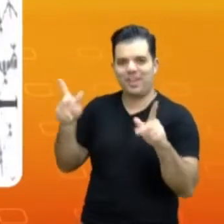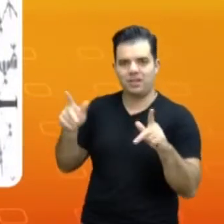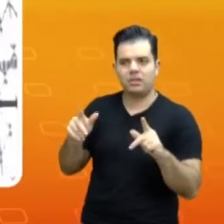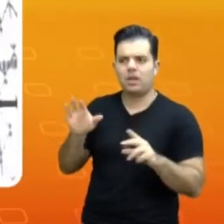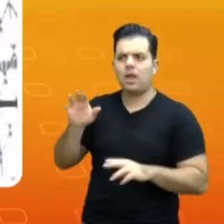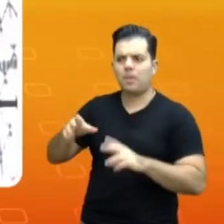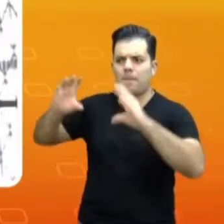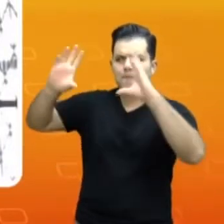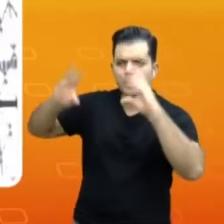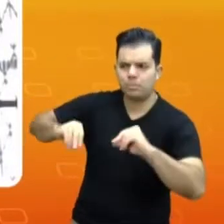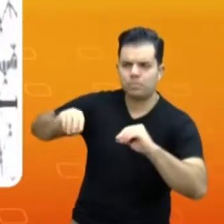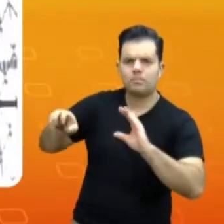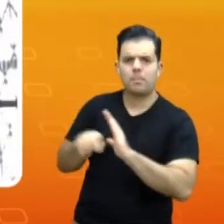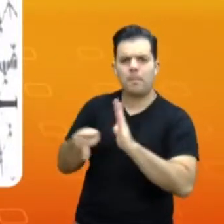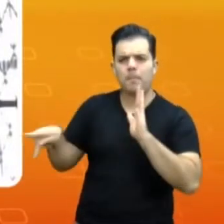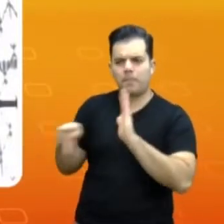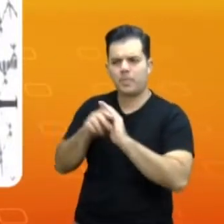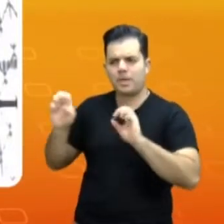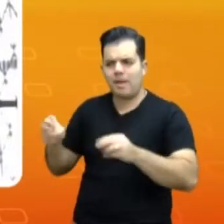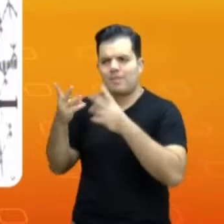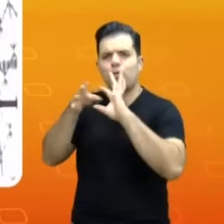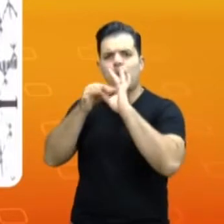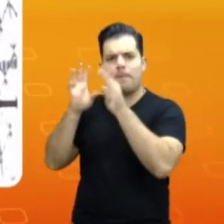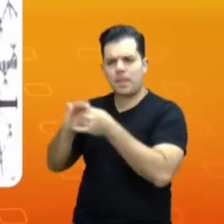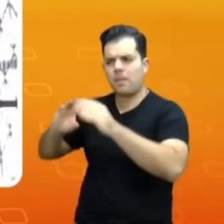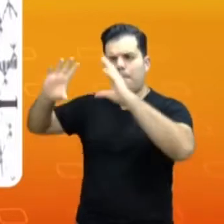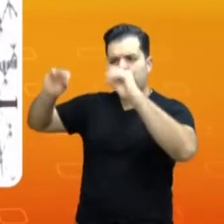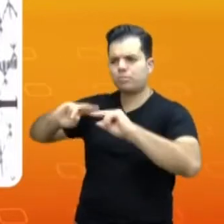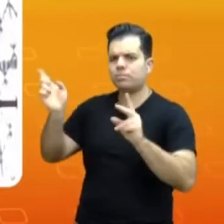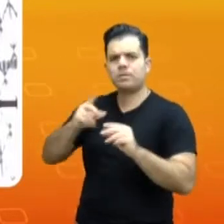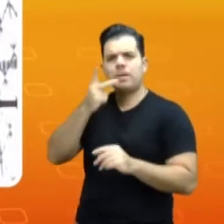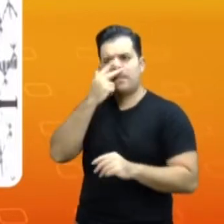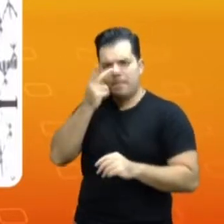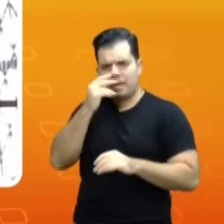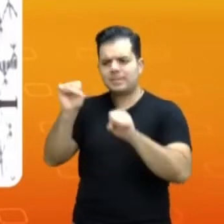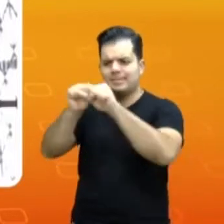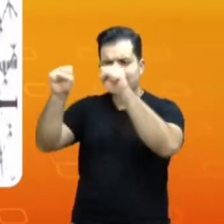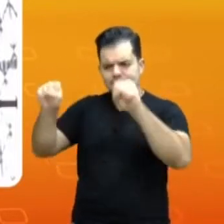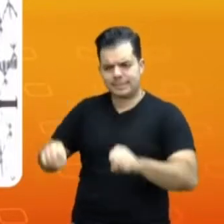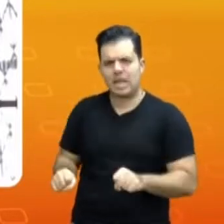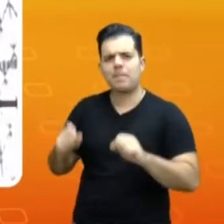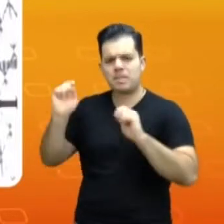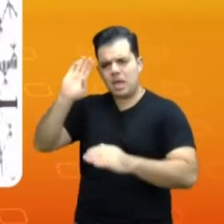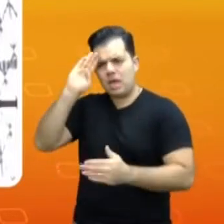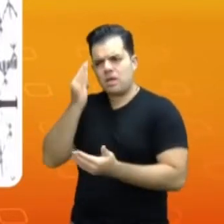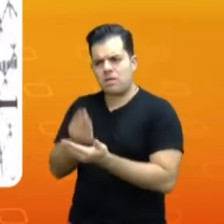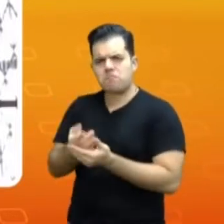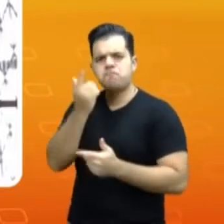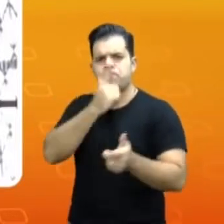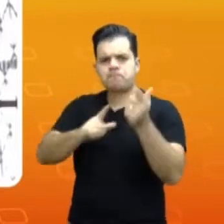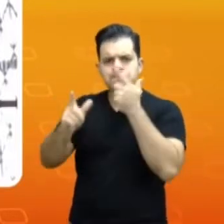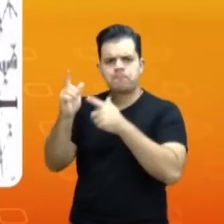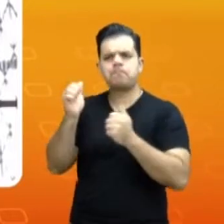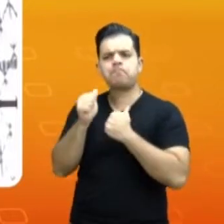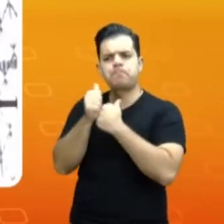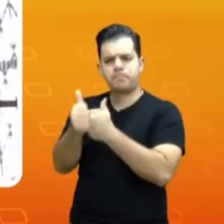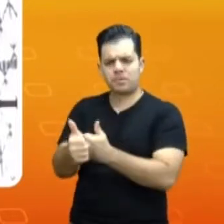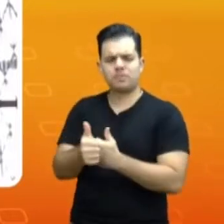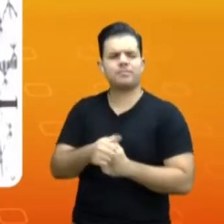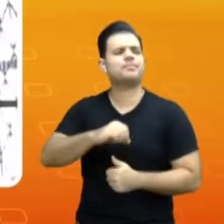caído a transmissão do evento. Então, parece que os sistemas estão mais confiáveis também nesse ponto, né?